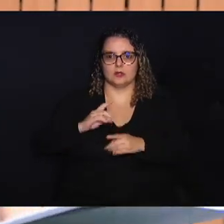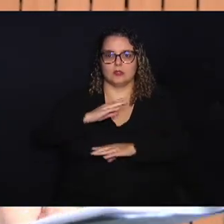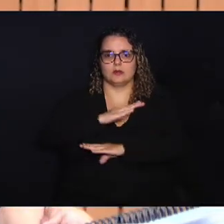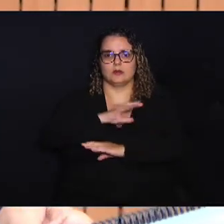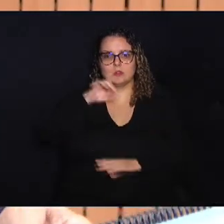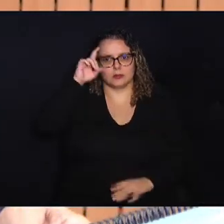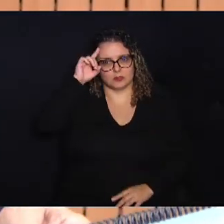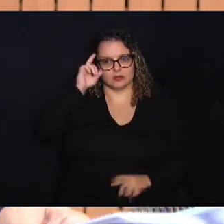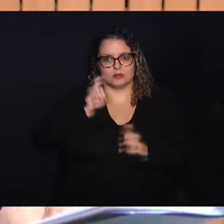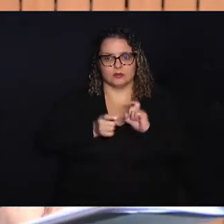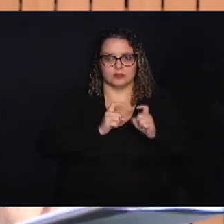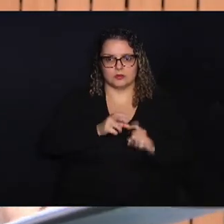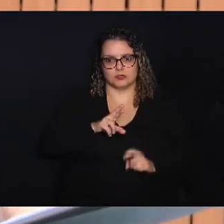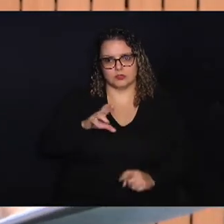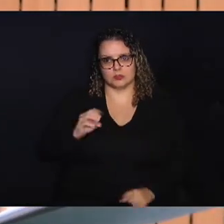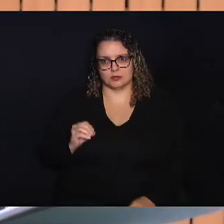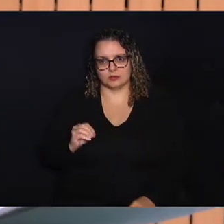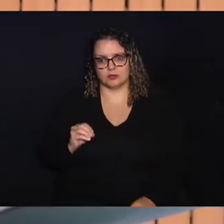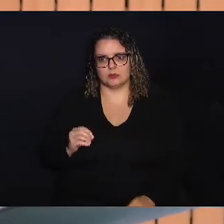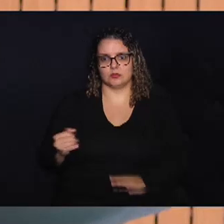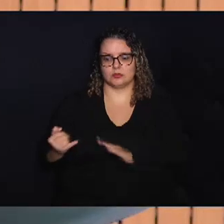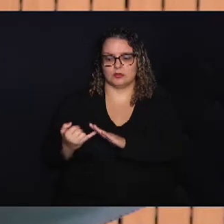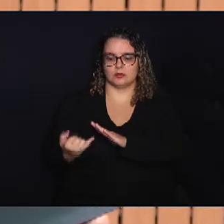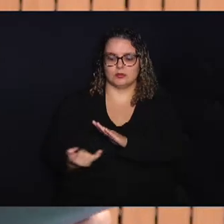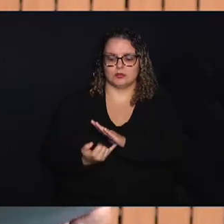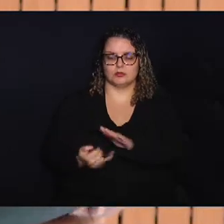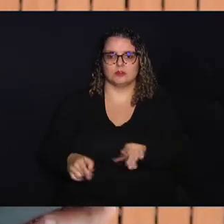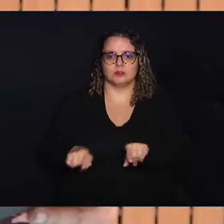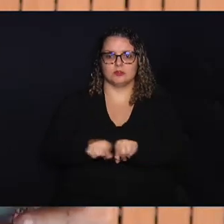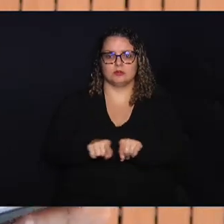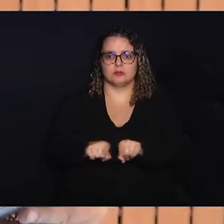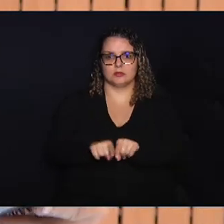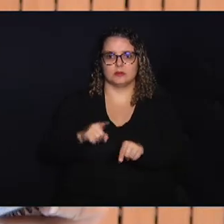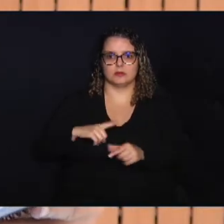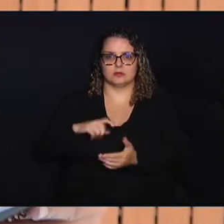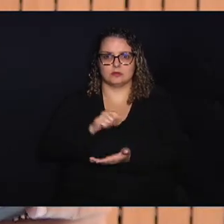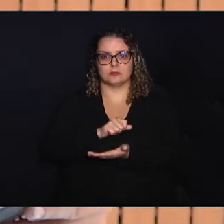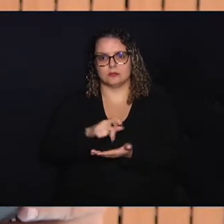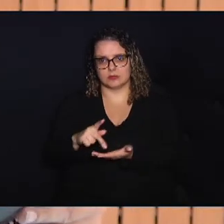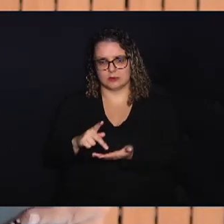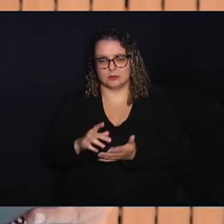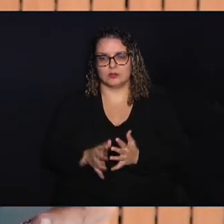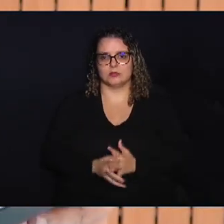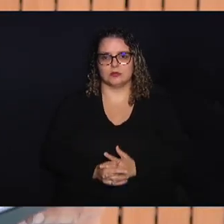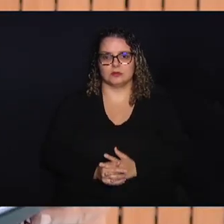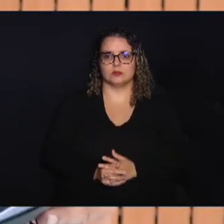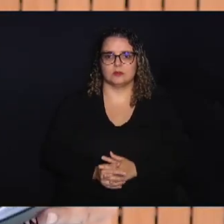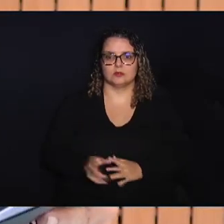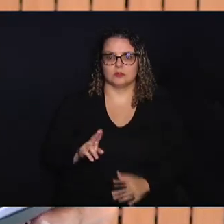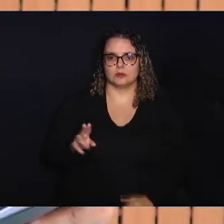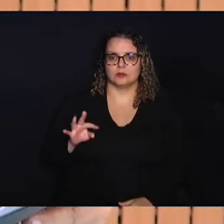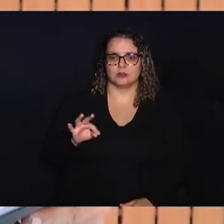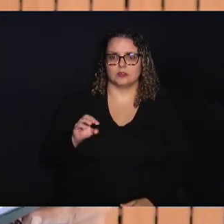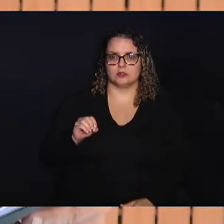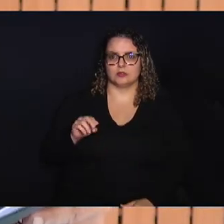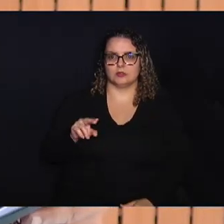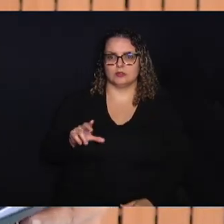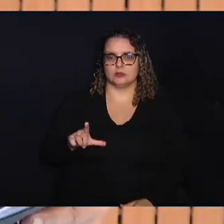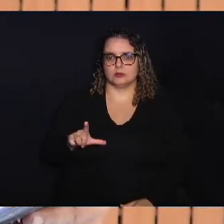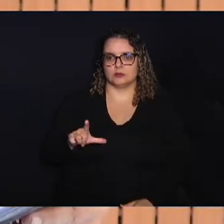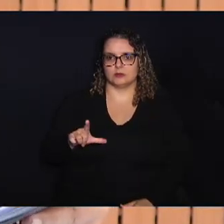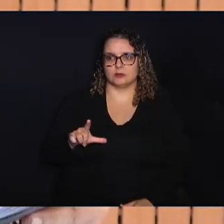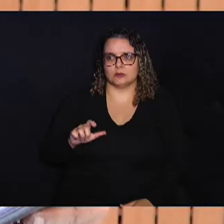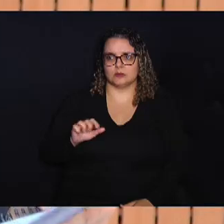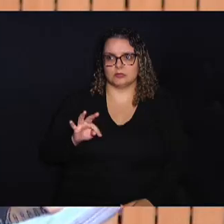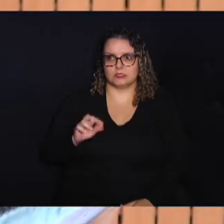dias de sessão, o Instituto também possui um aplicativo que chama Talkback, que